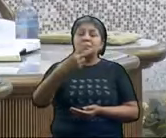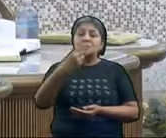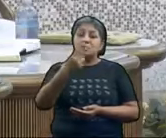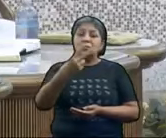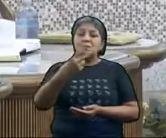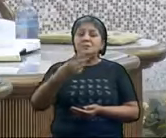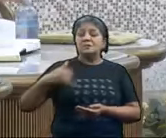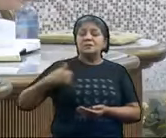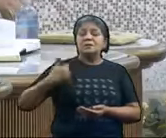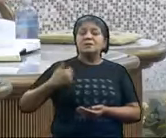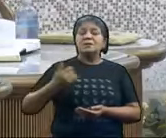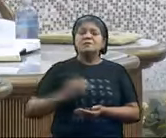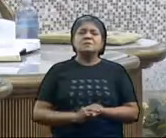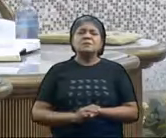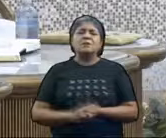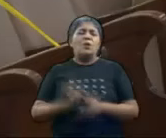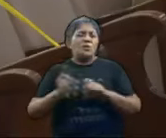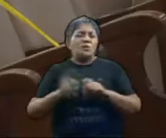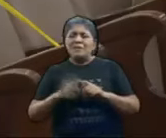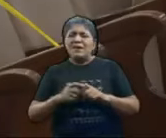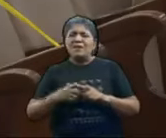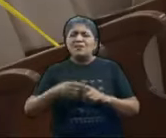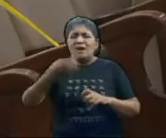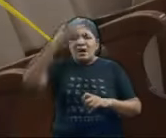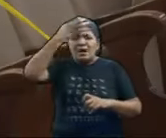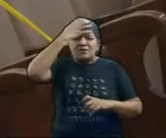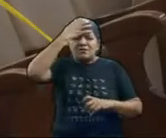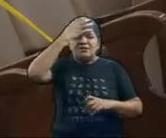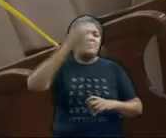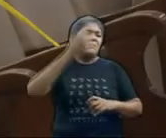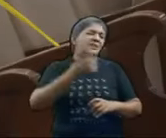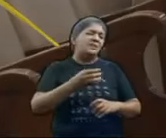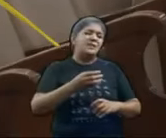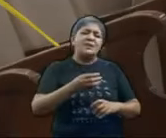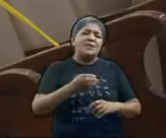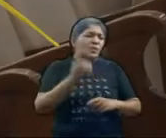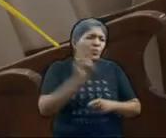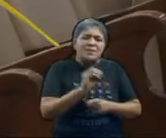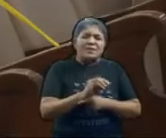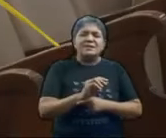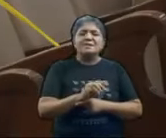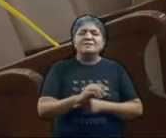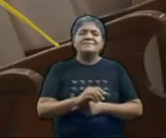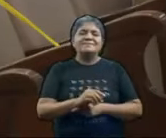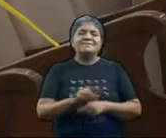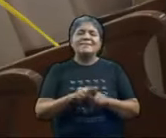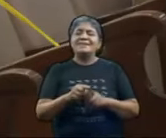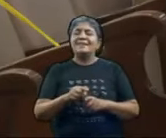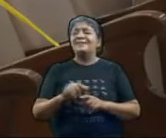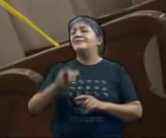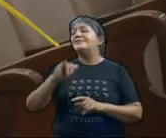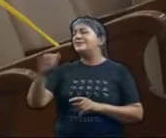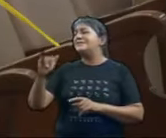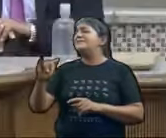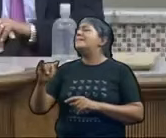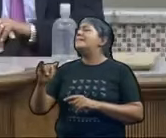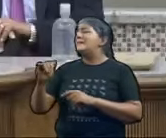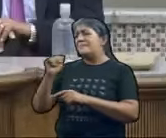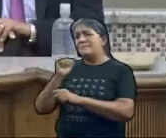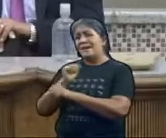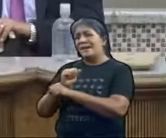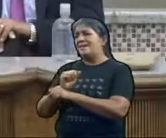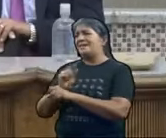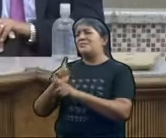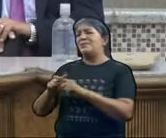Os médicos, as enfermeiras lutando com ela lá. Ela, vocês podem parar. Eu já estou vendo os anjos de Deus que estão vindo me